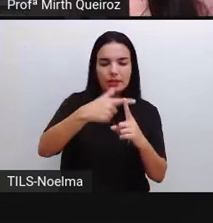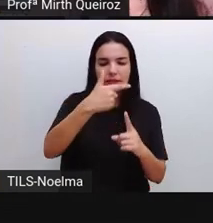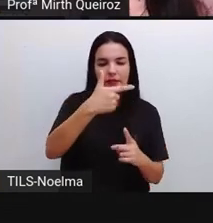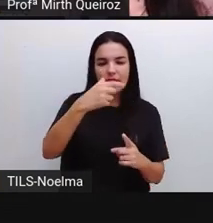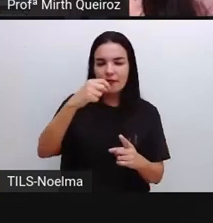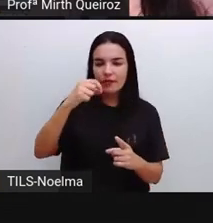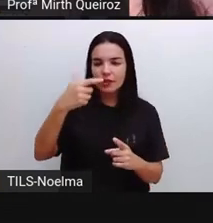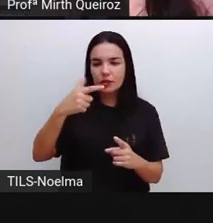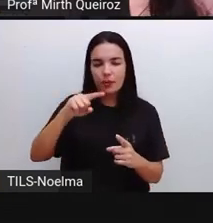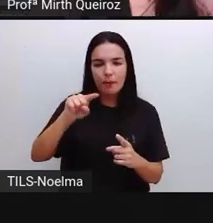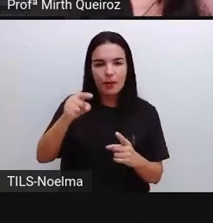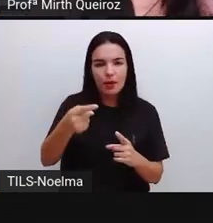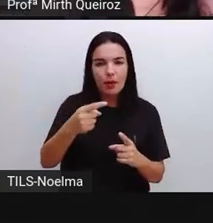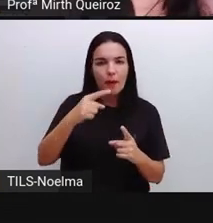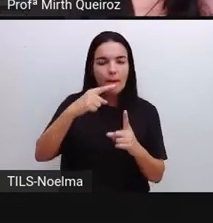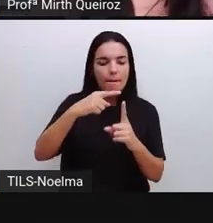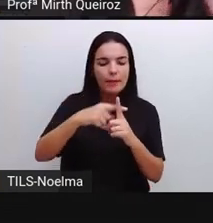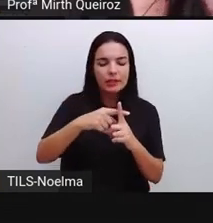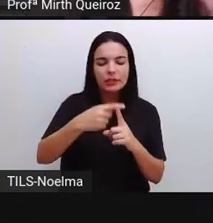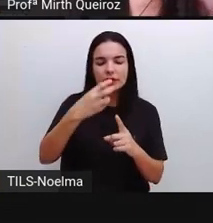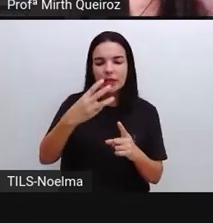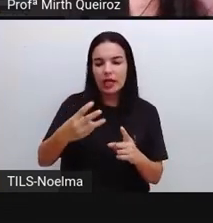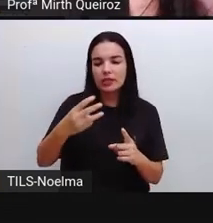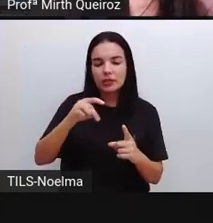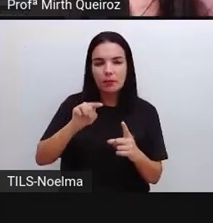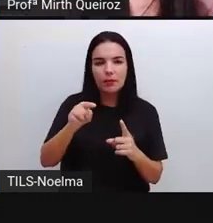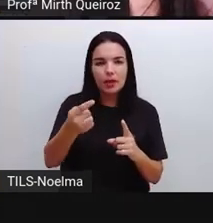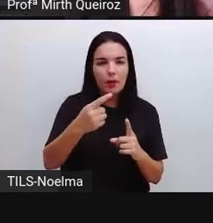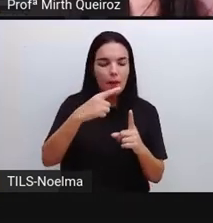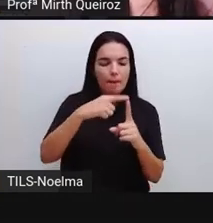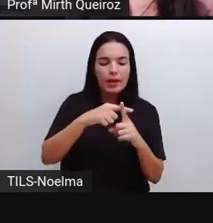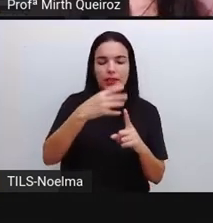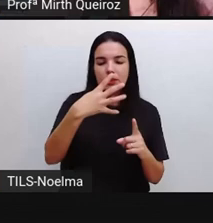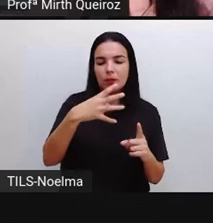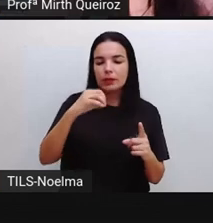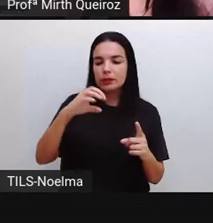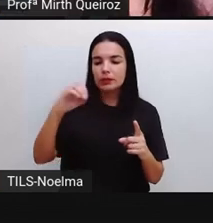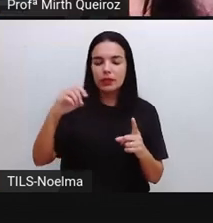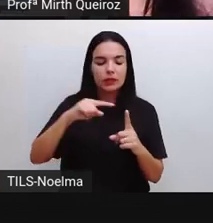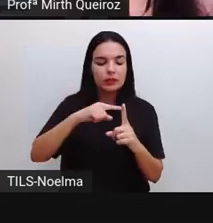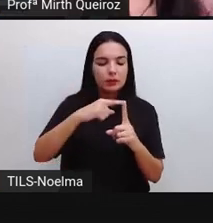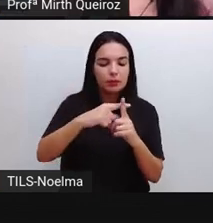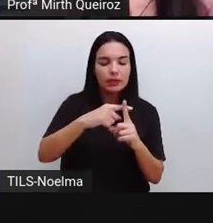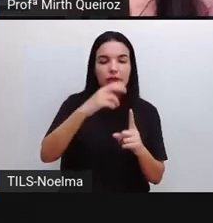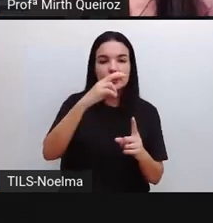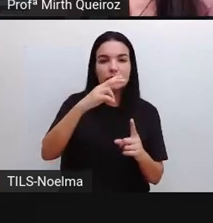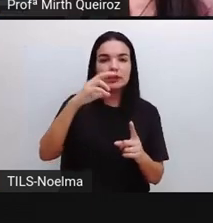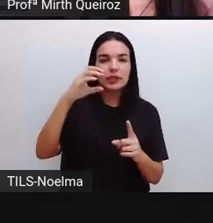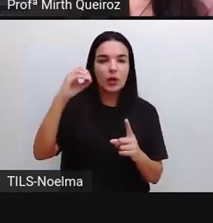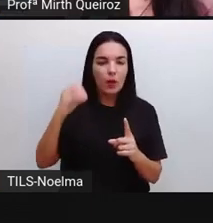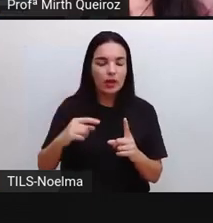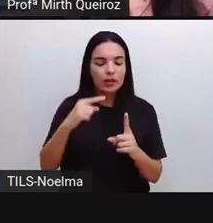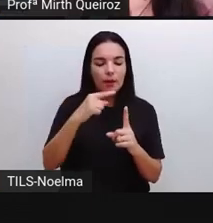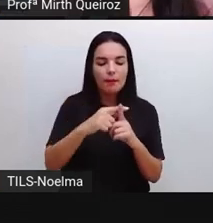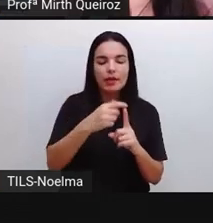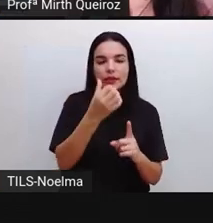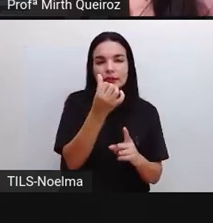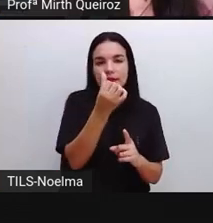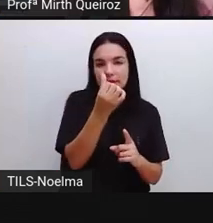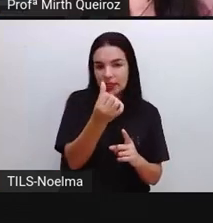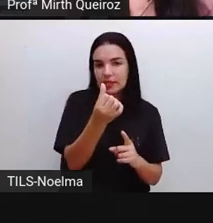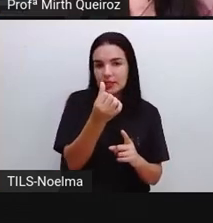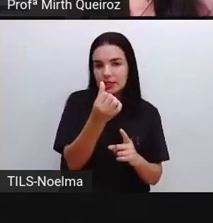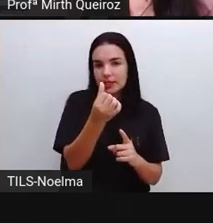mil mais 3.123 1000 mais 423 1406 50